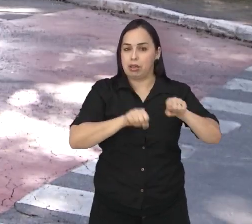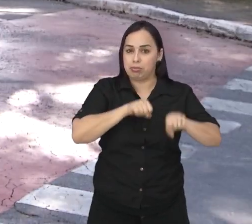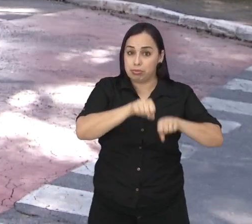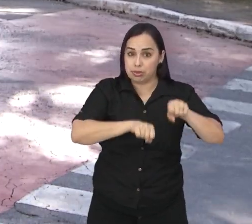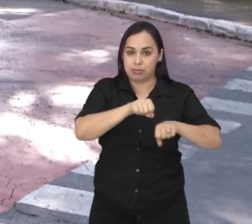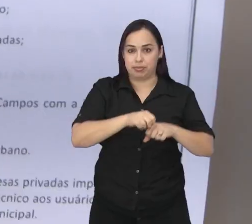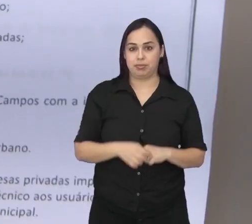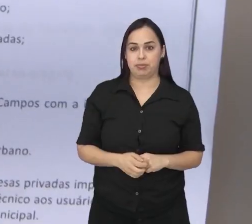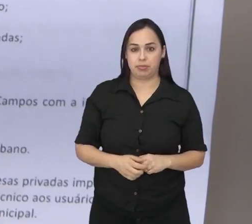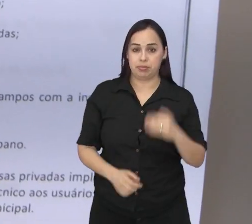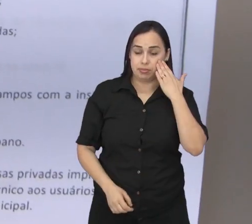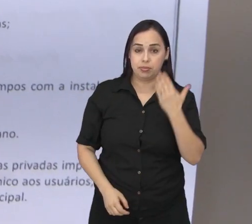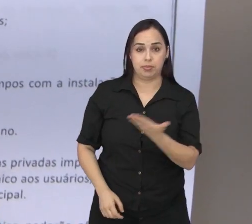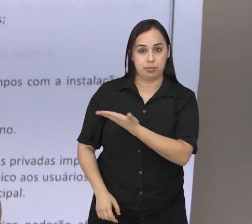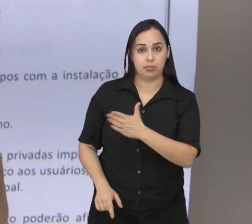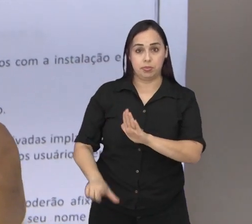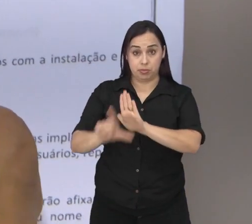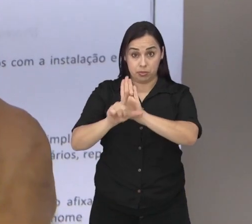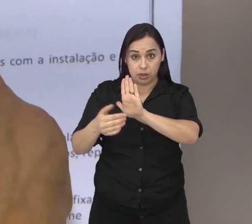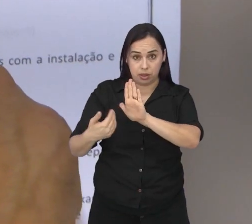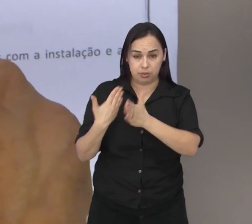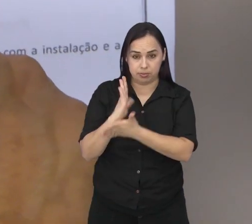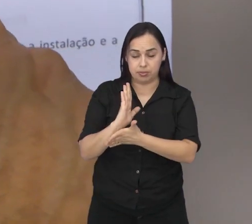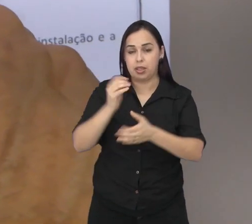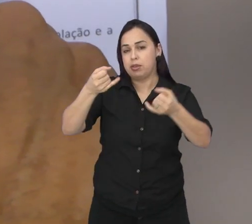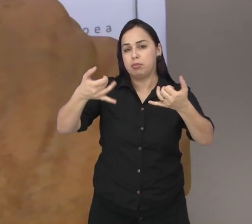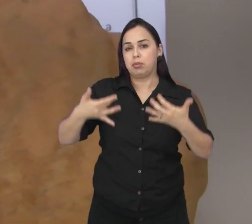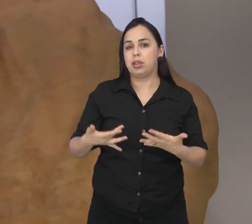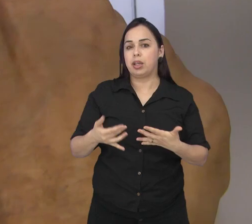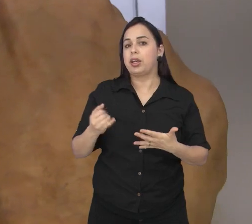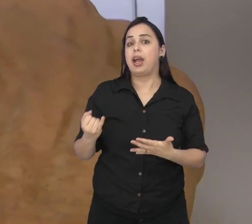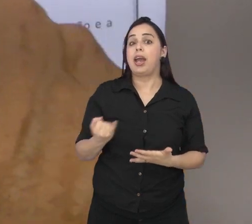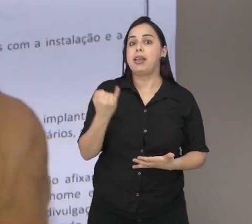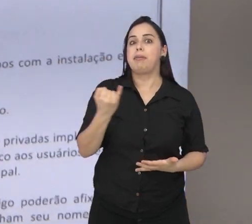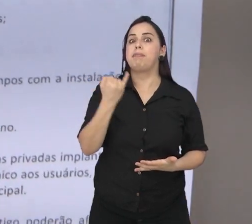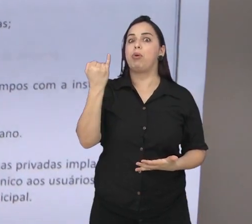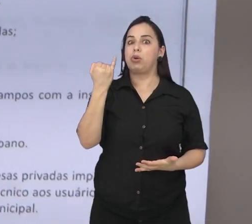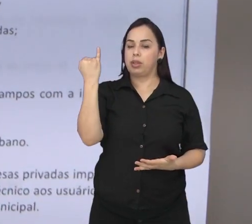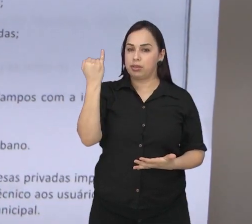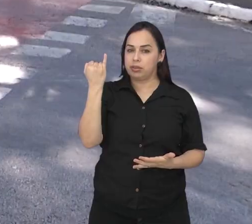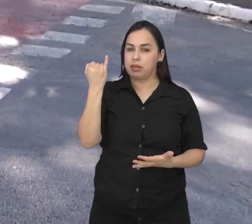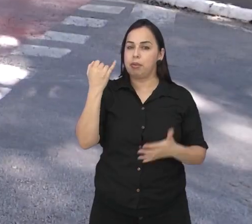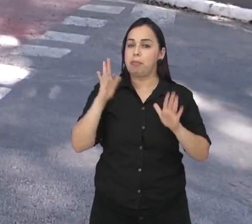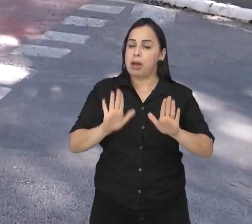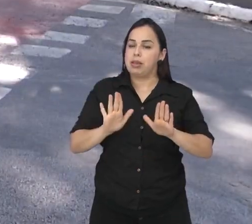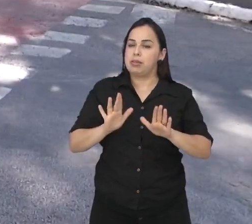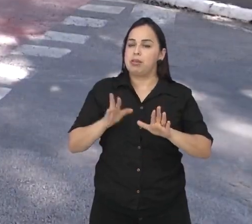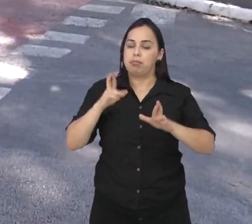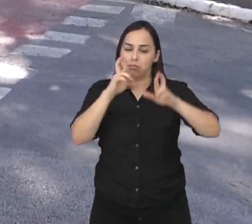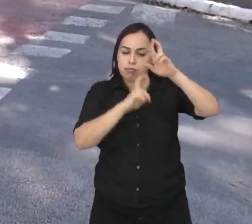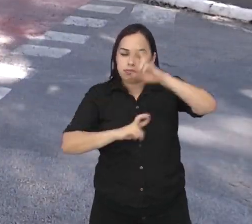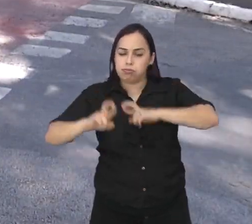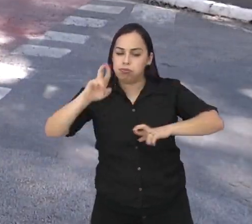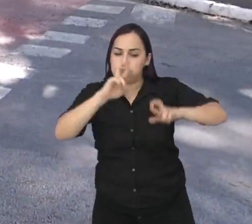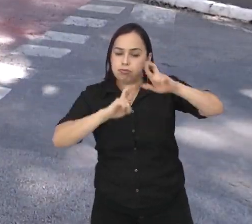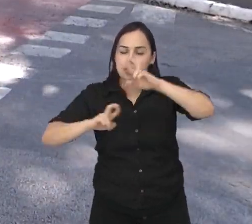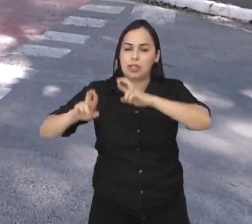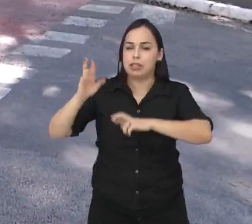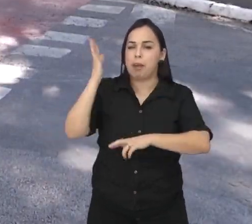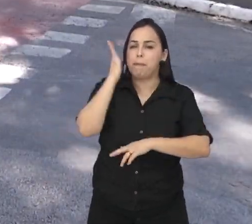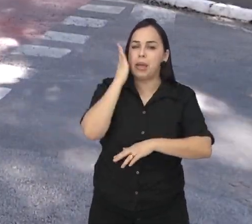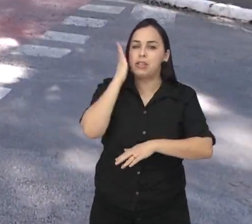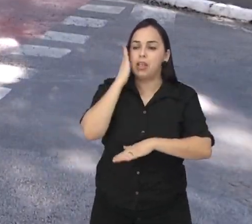modificações na cidade. Sobre a lei aprovada, ela salienta que a ideia é importante, mas que é preciso uma fiscalização para saber